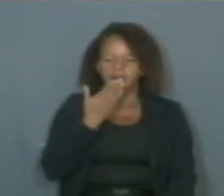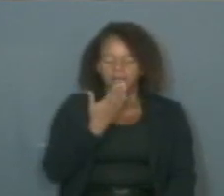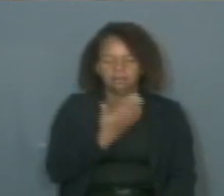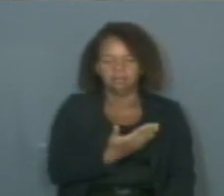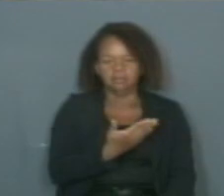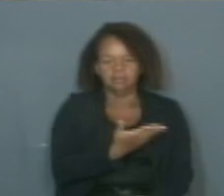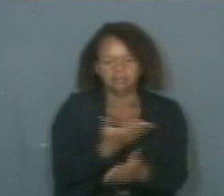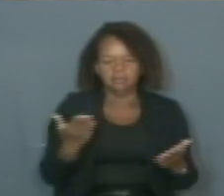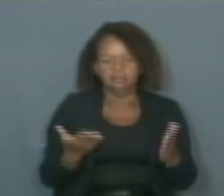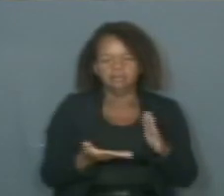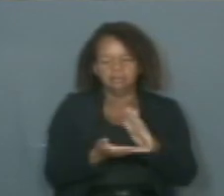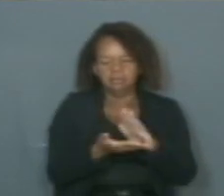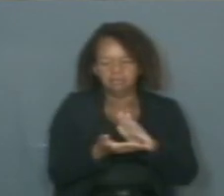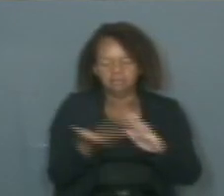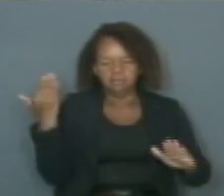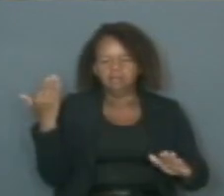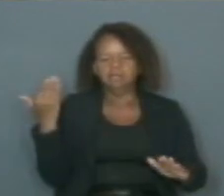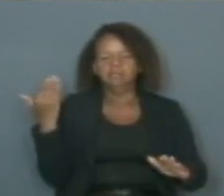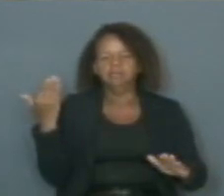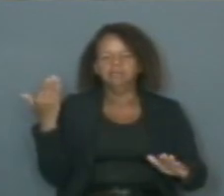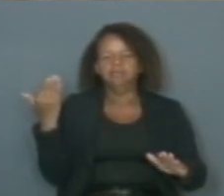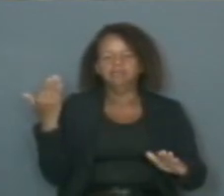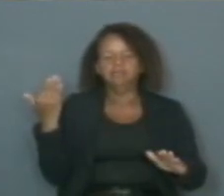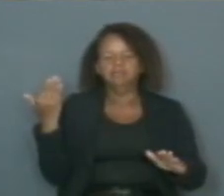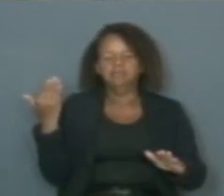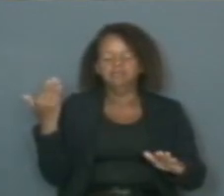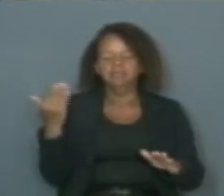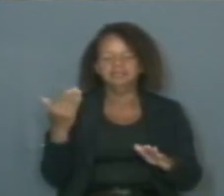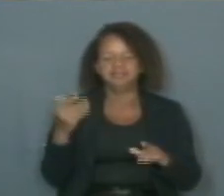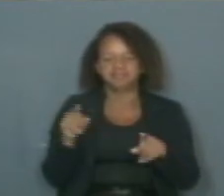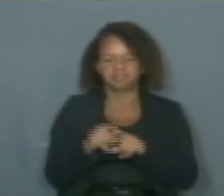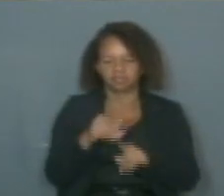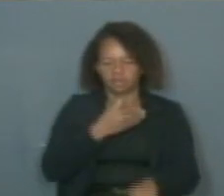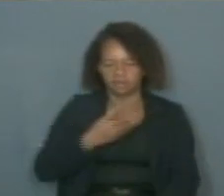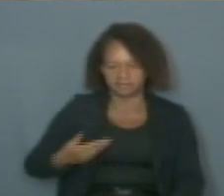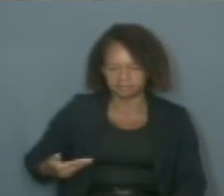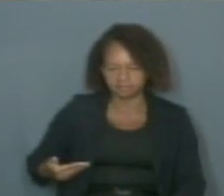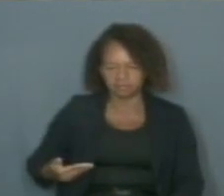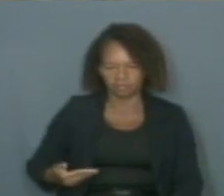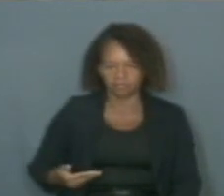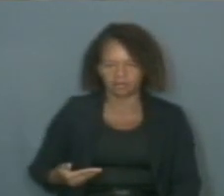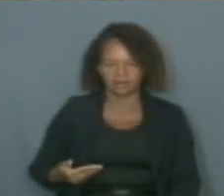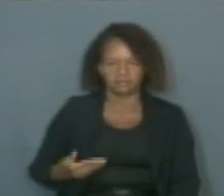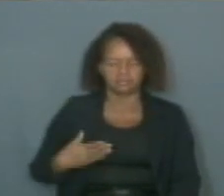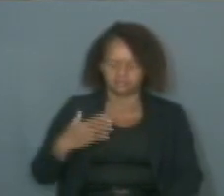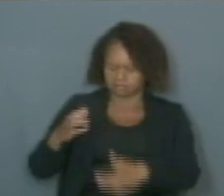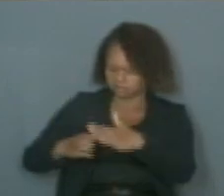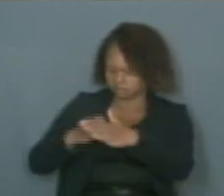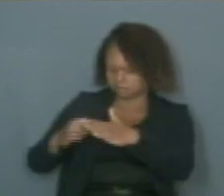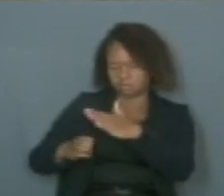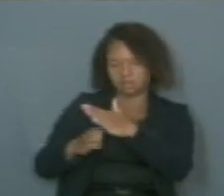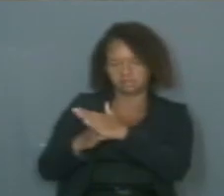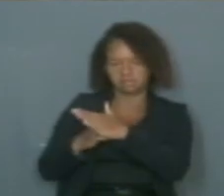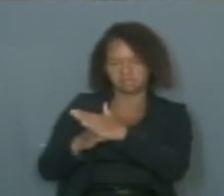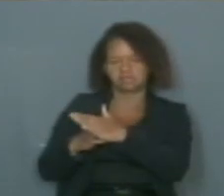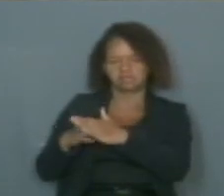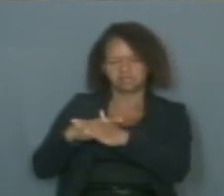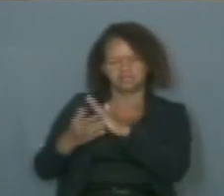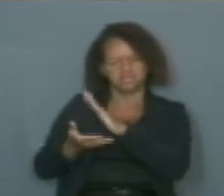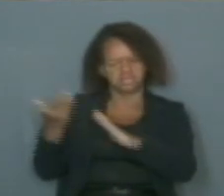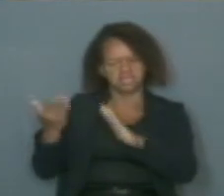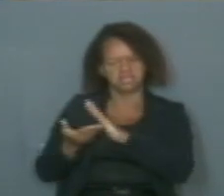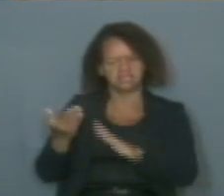ele a isonomia, a paridade. Governador, as grandes empresas têm isenção